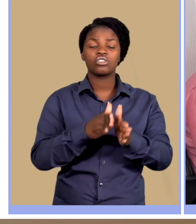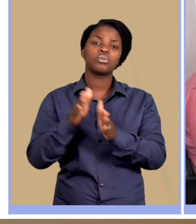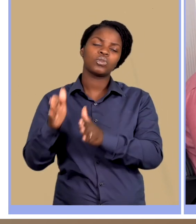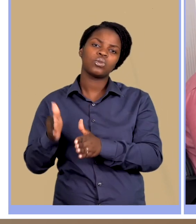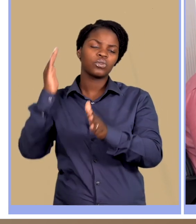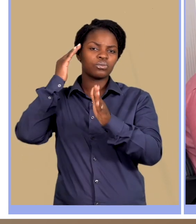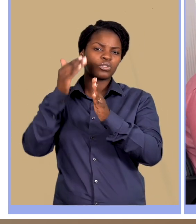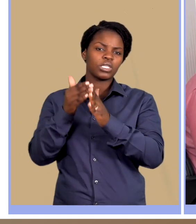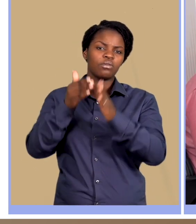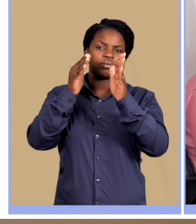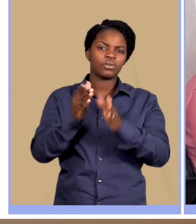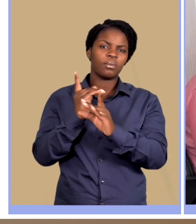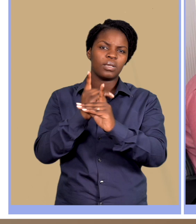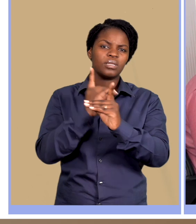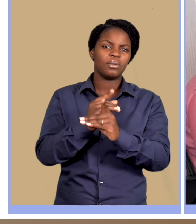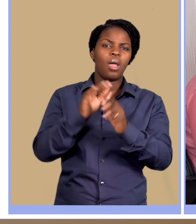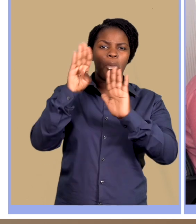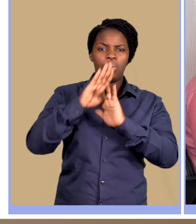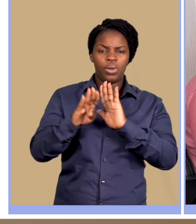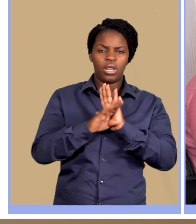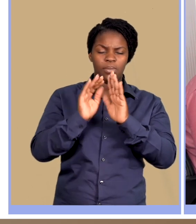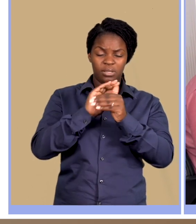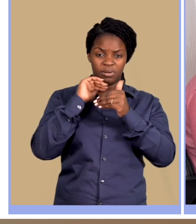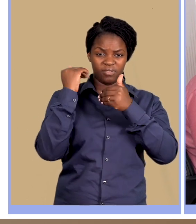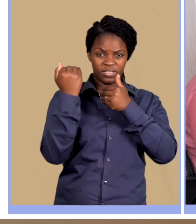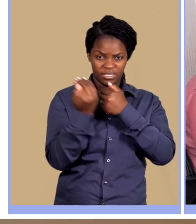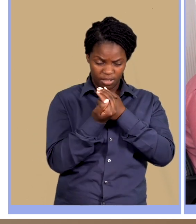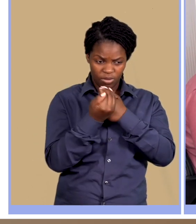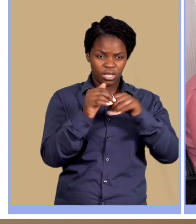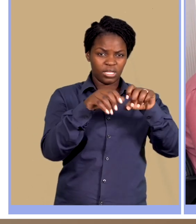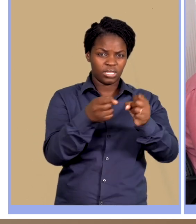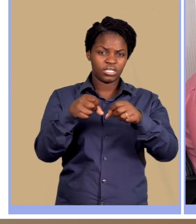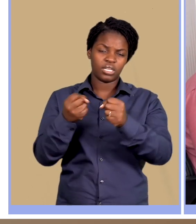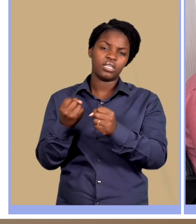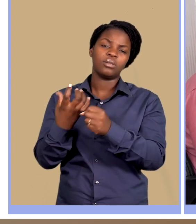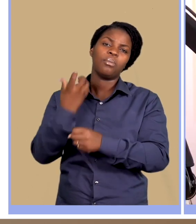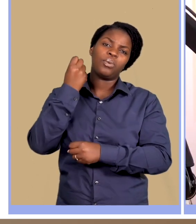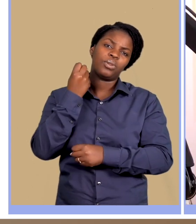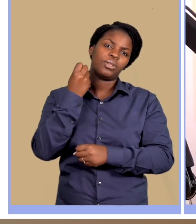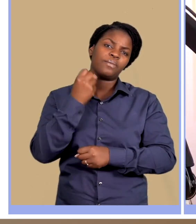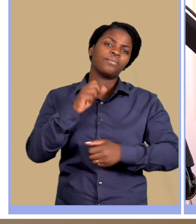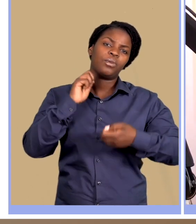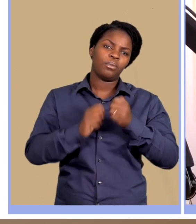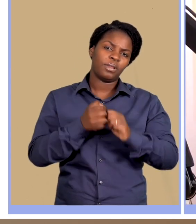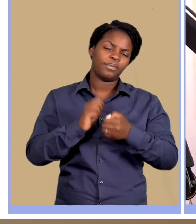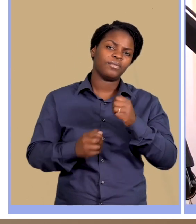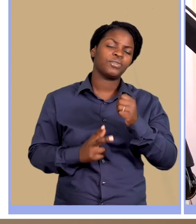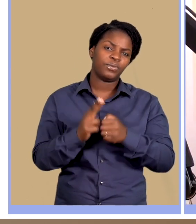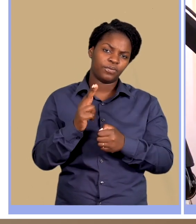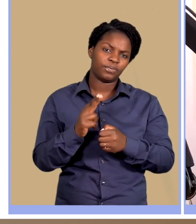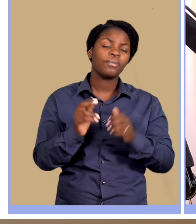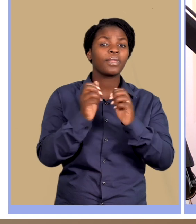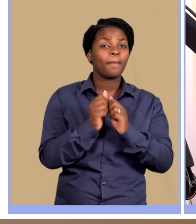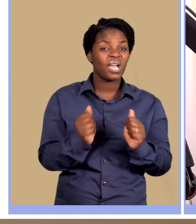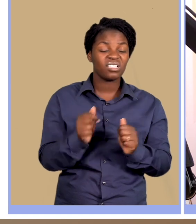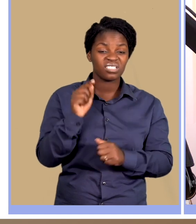prevenção e mitigação de desastres possam usar. Agora, não basta, porque quem